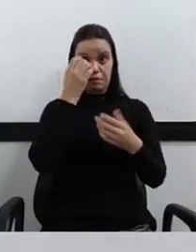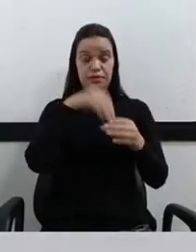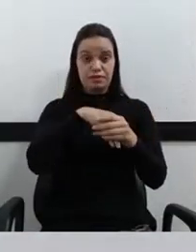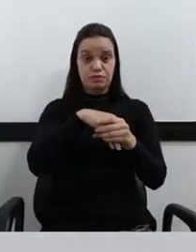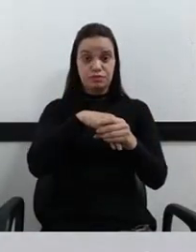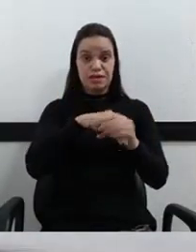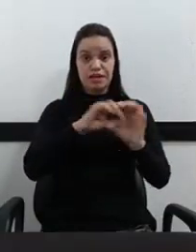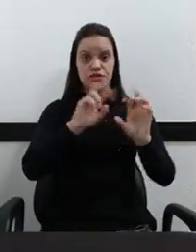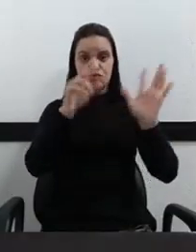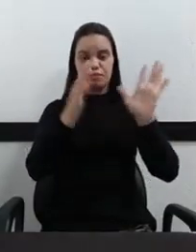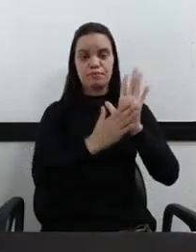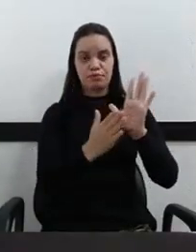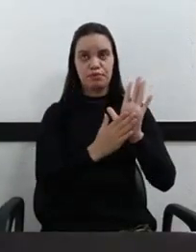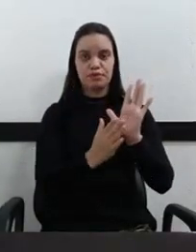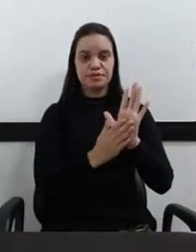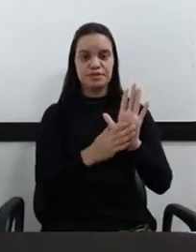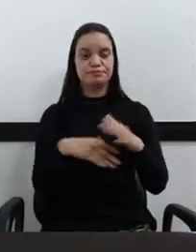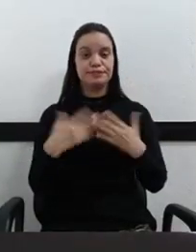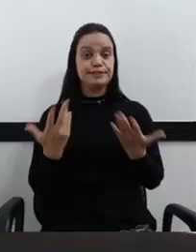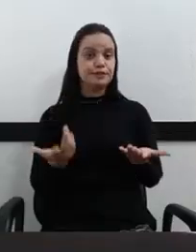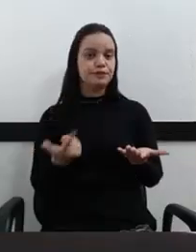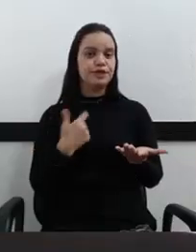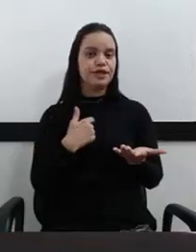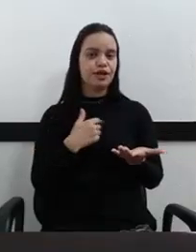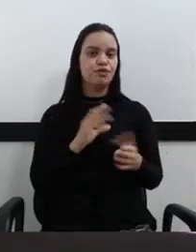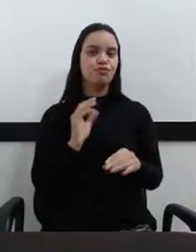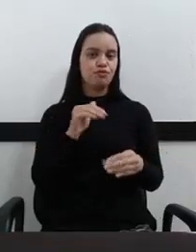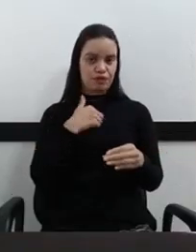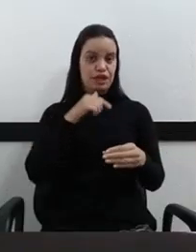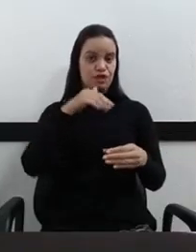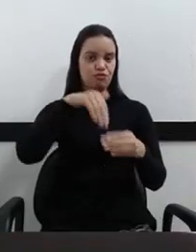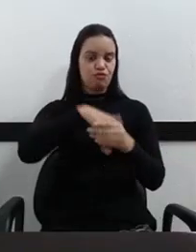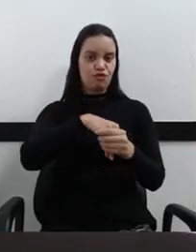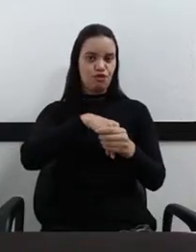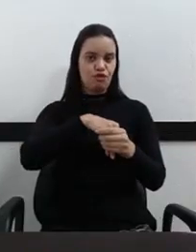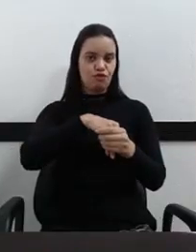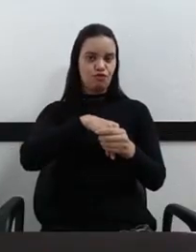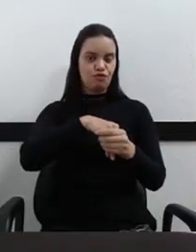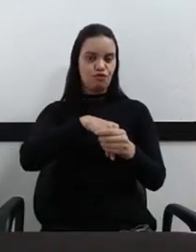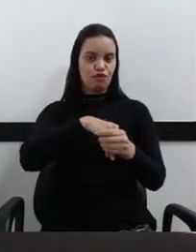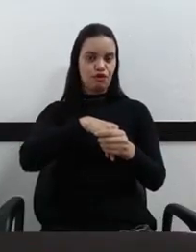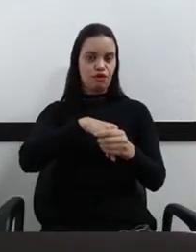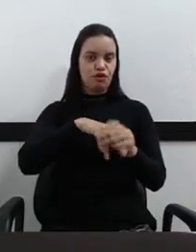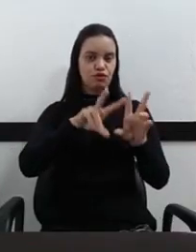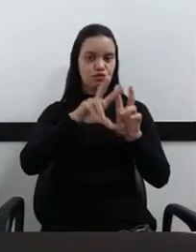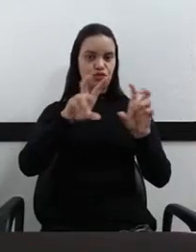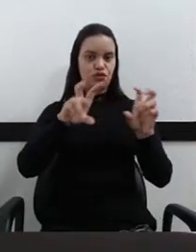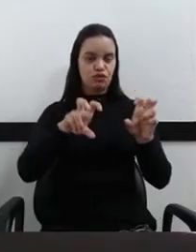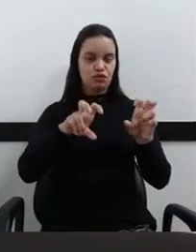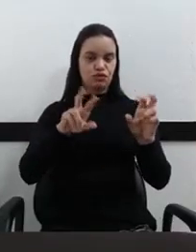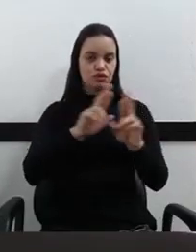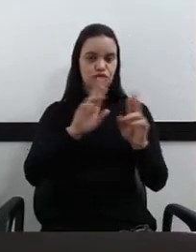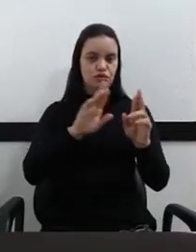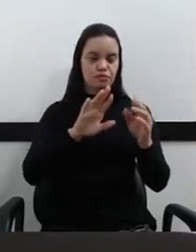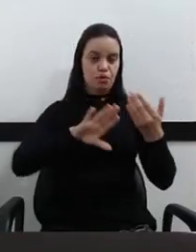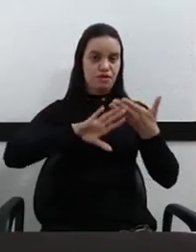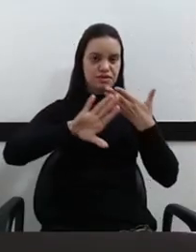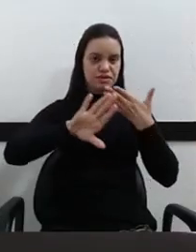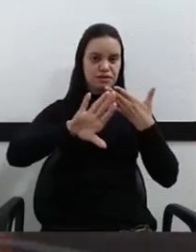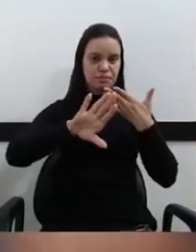da proposta. Então, eu voto contra a deliberação apresentada nos termos relacionados à